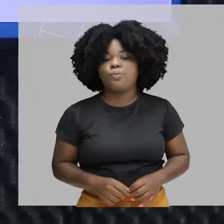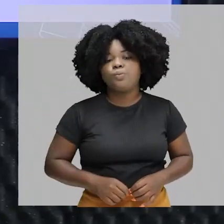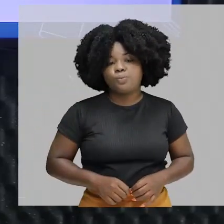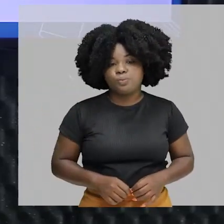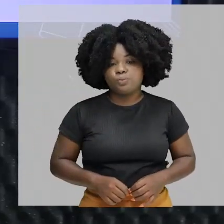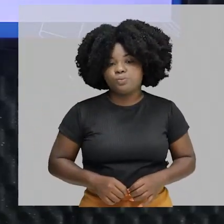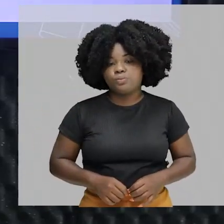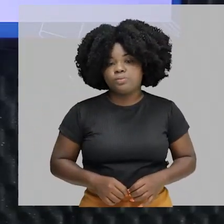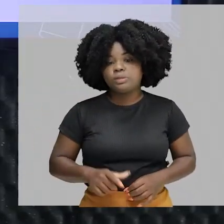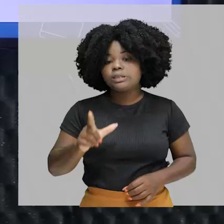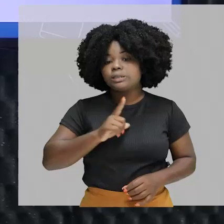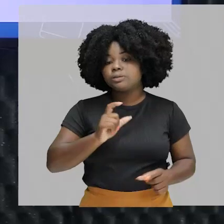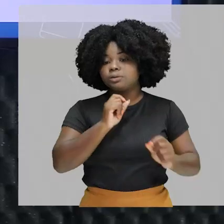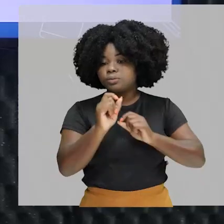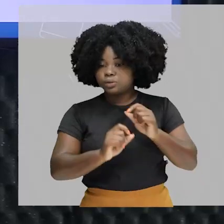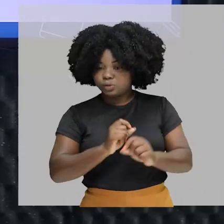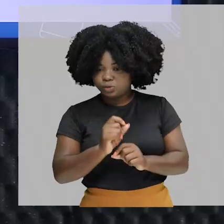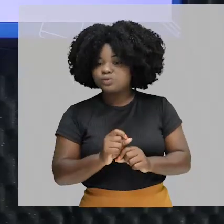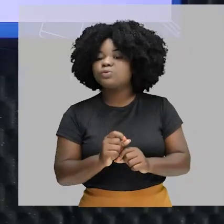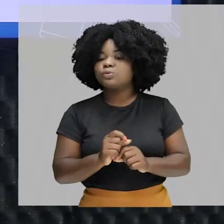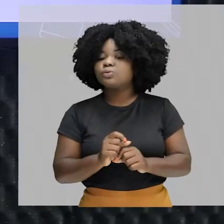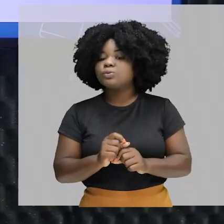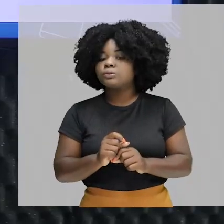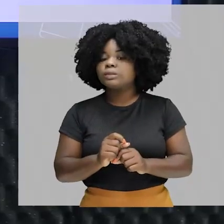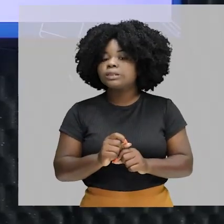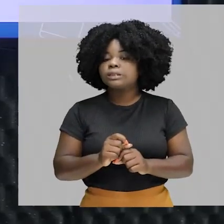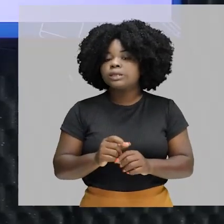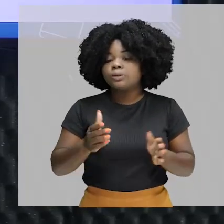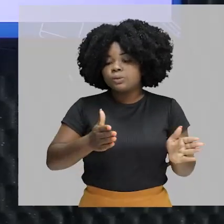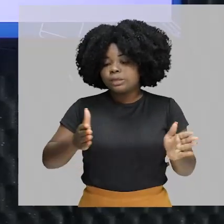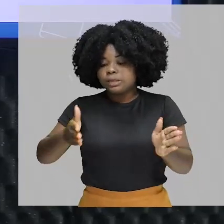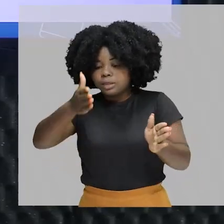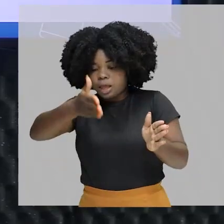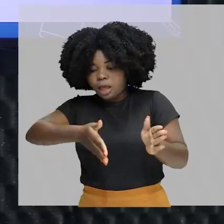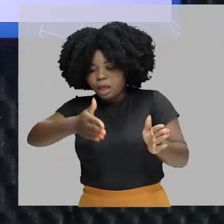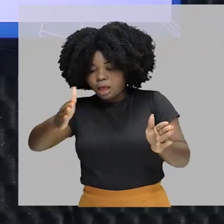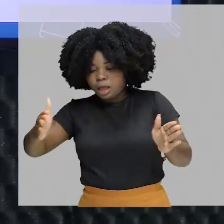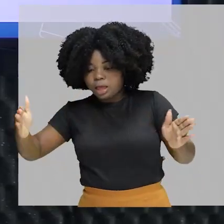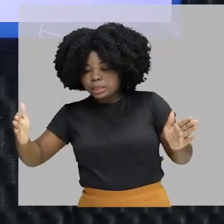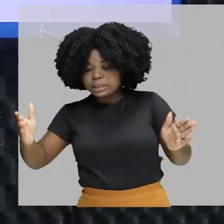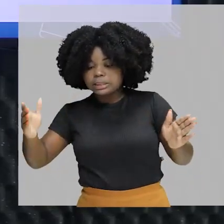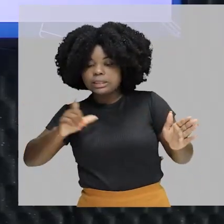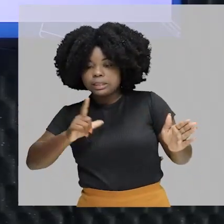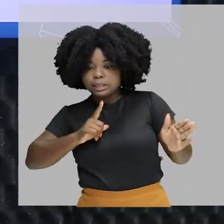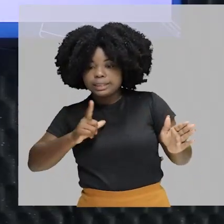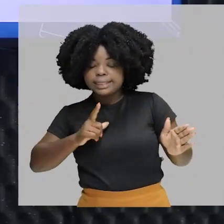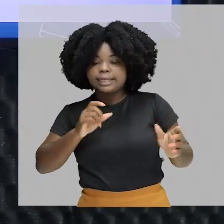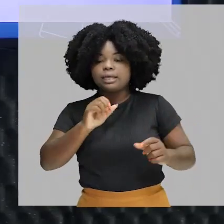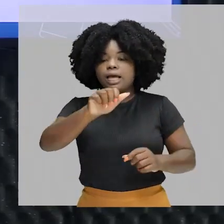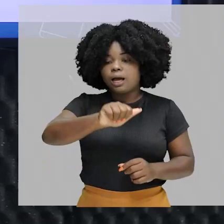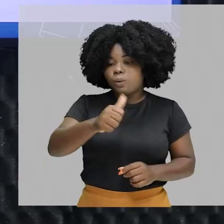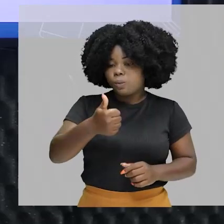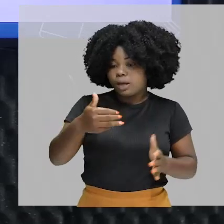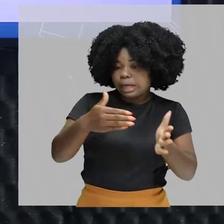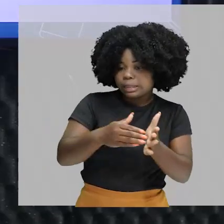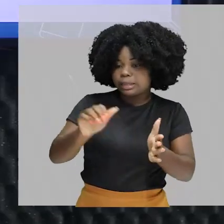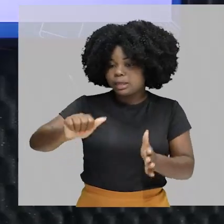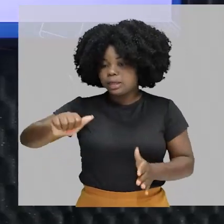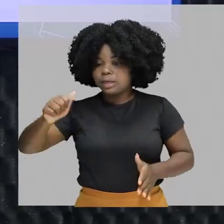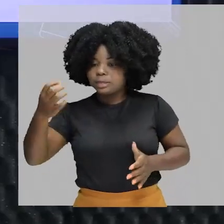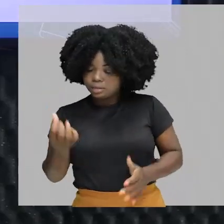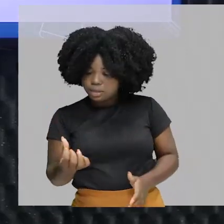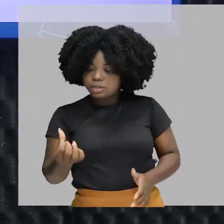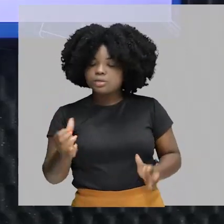972. Aqui está pedindo para determinar os meios geométricos que existem exatamente entre A1